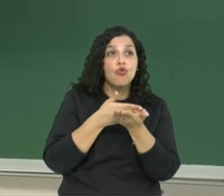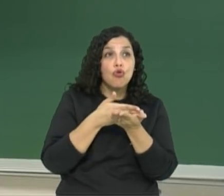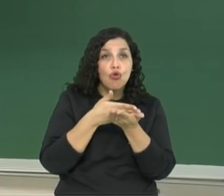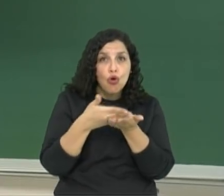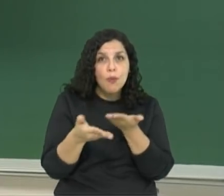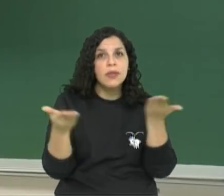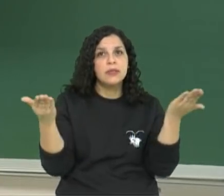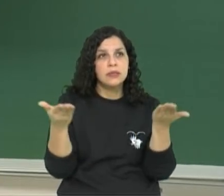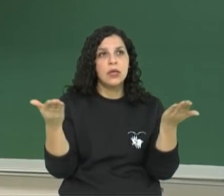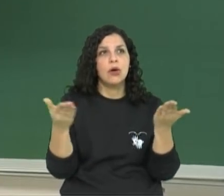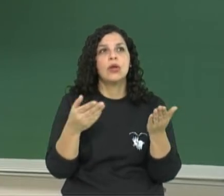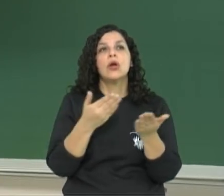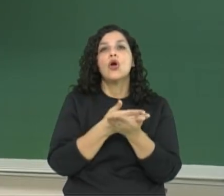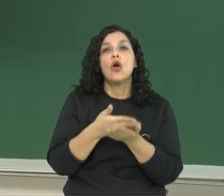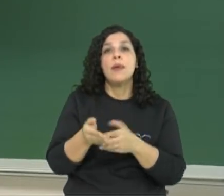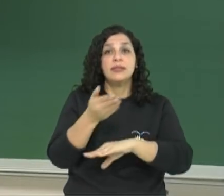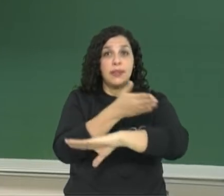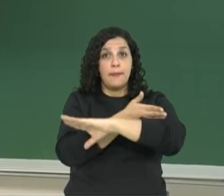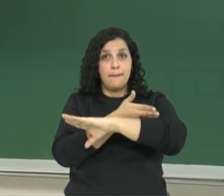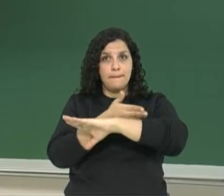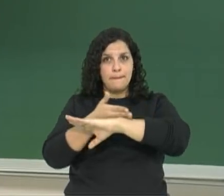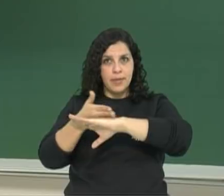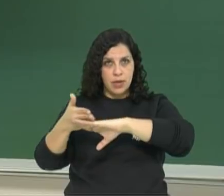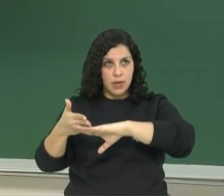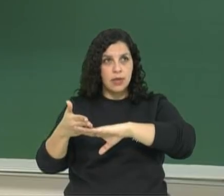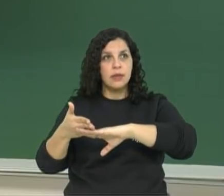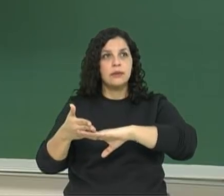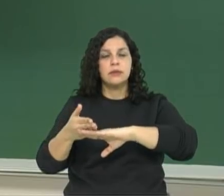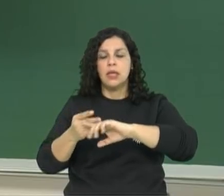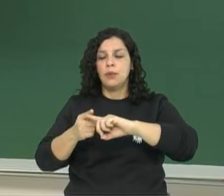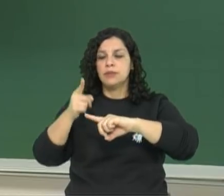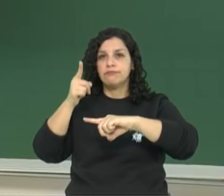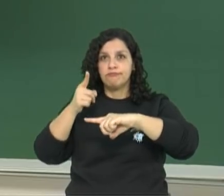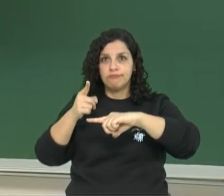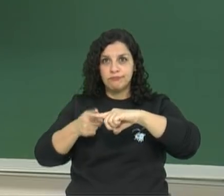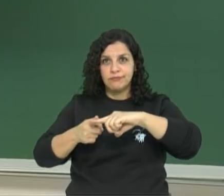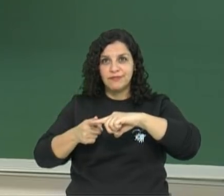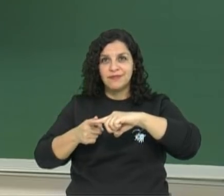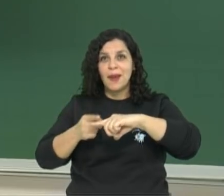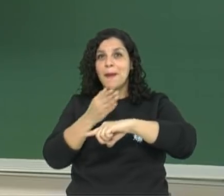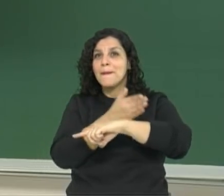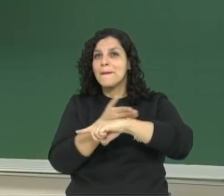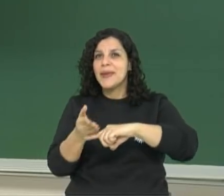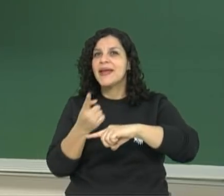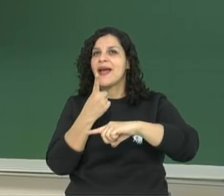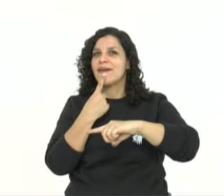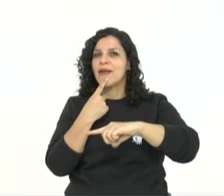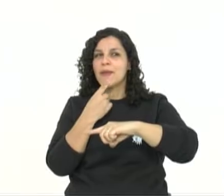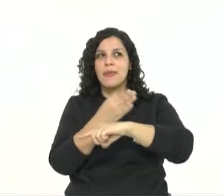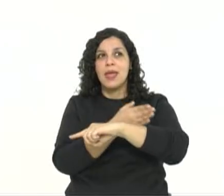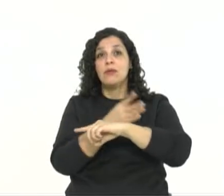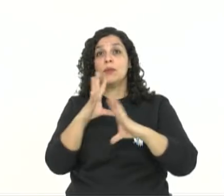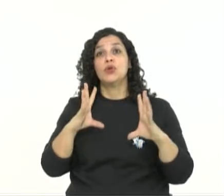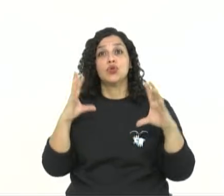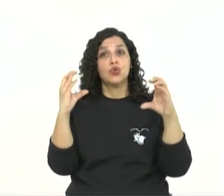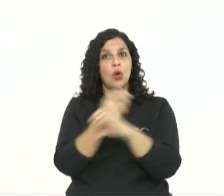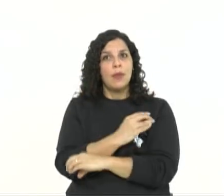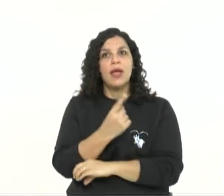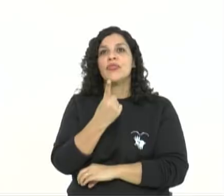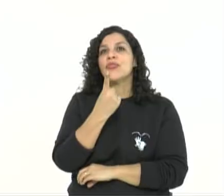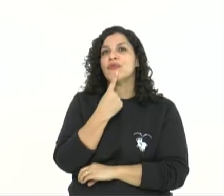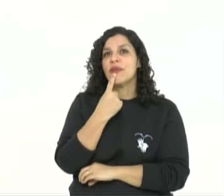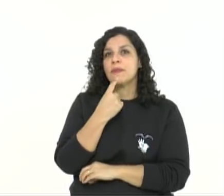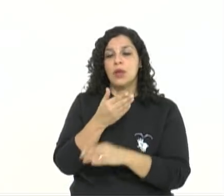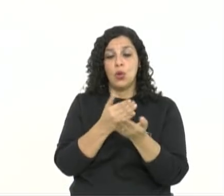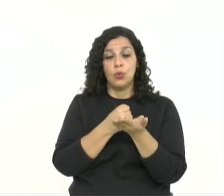no esporte, você vai começar com a branca, depois branca com vermelha e vermelha. Então, até o nível